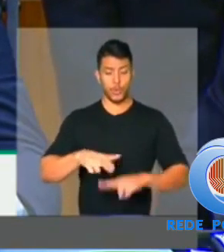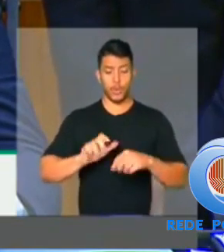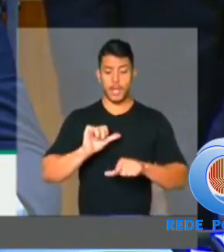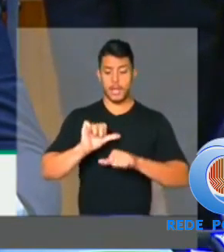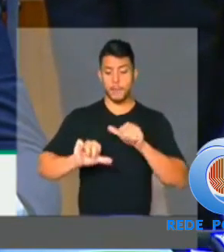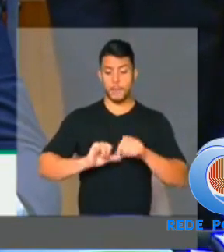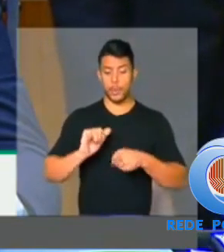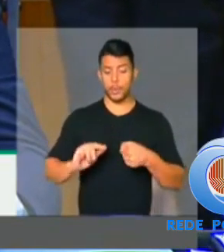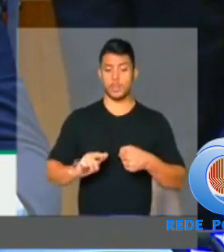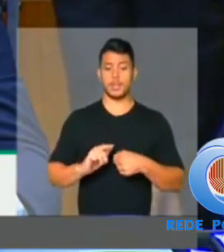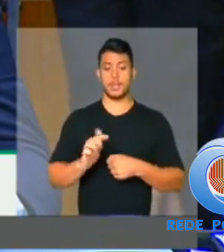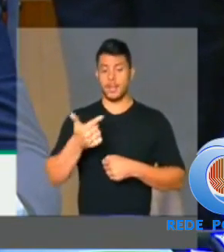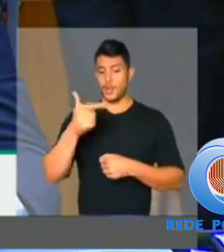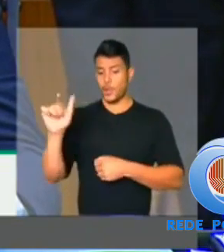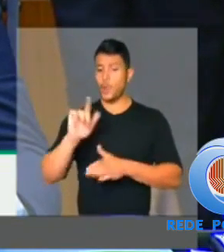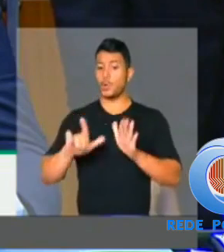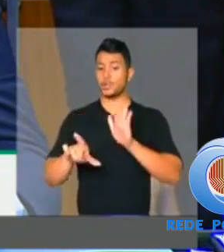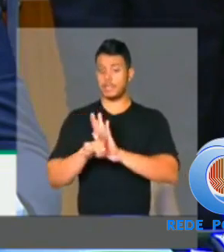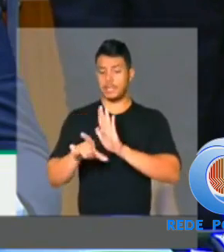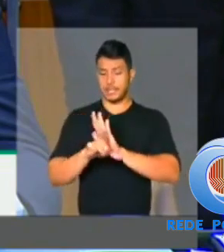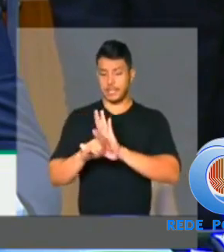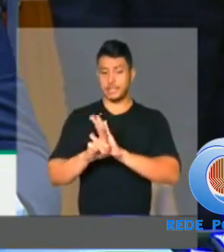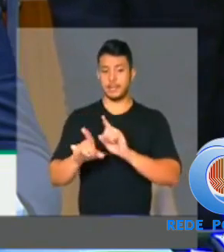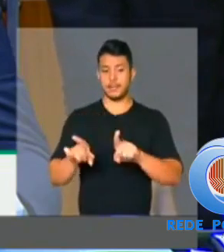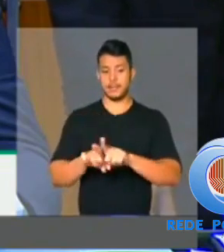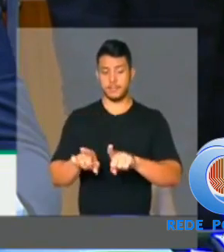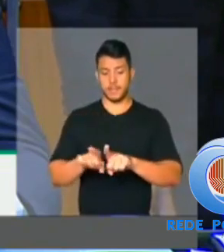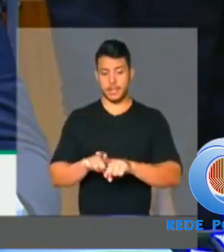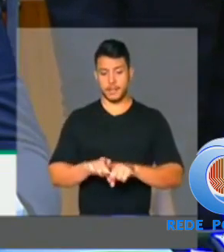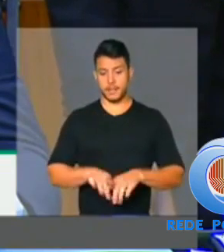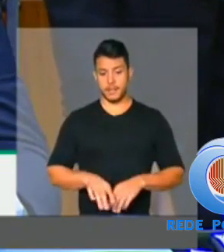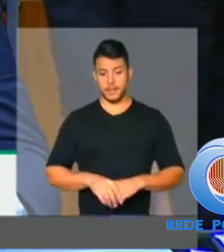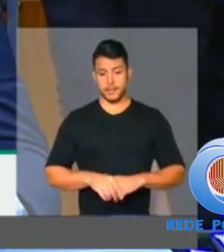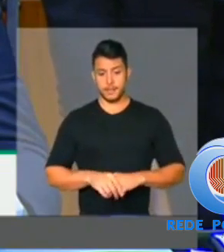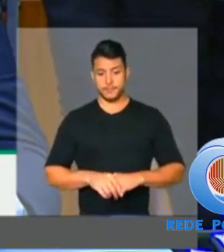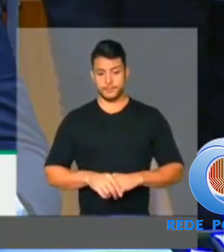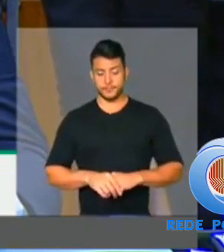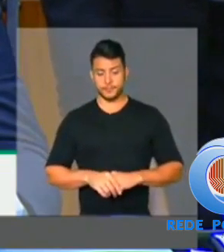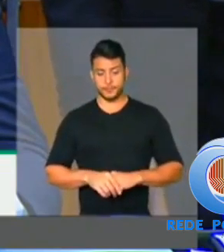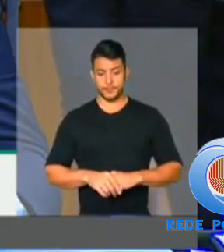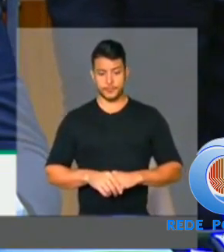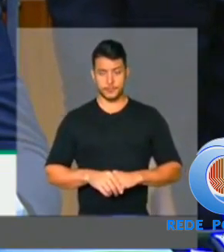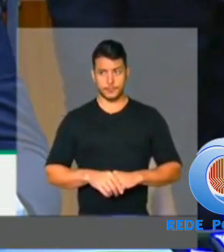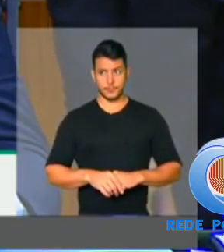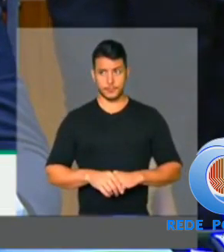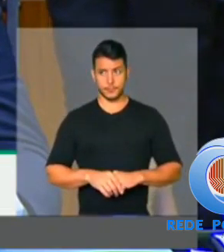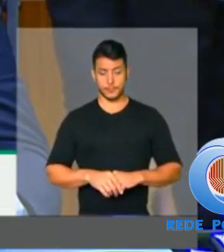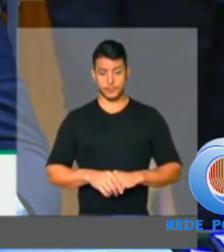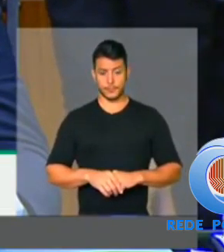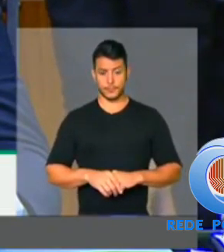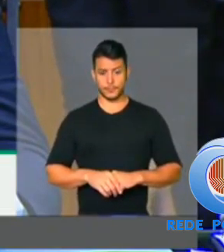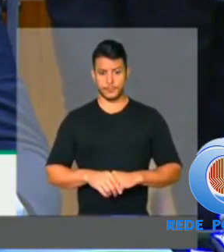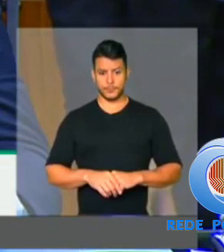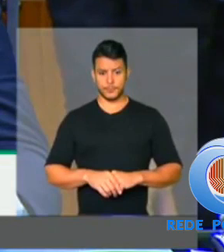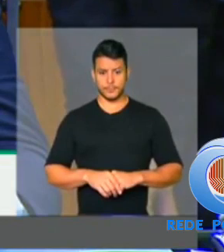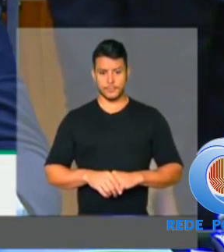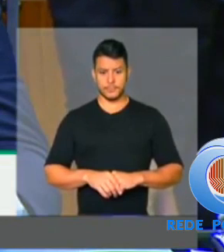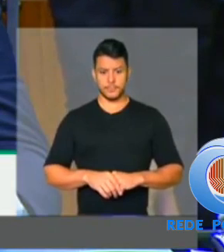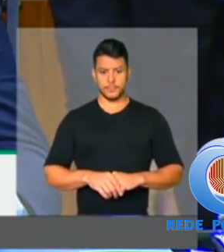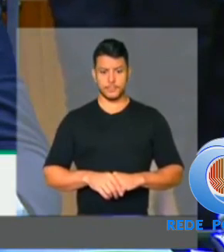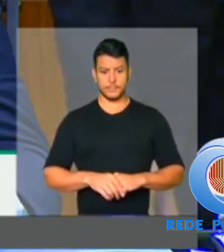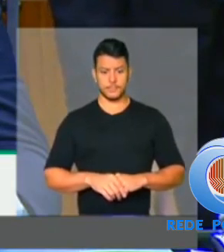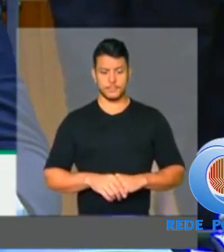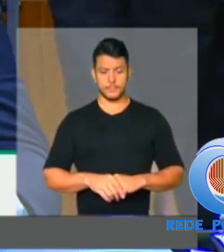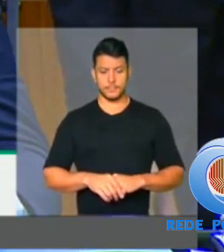artigos 2º, 61, 63, 227, 386A, 442, 626, 627, 627A,